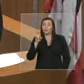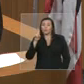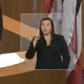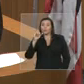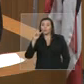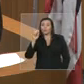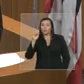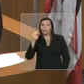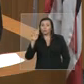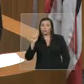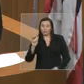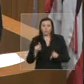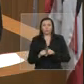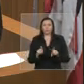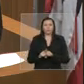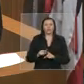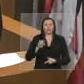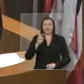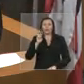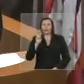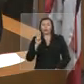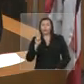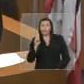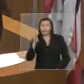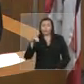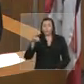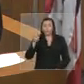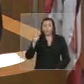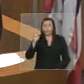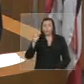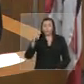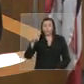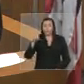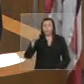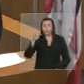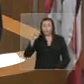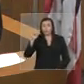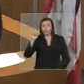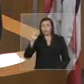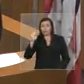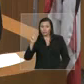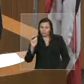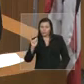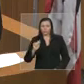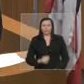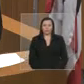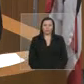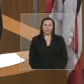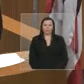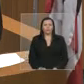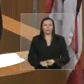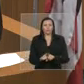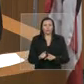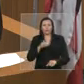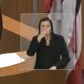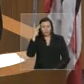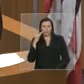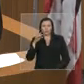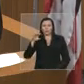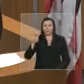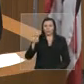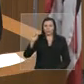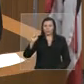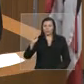umbandistas? Conheço e sei de centenas e centenas de padres e pastores que se dedicam aos presos,